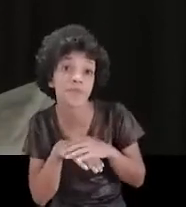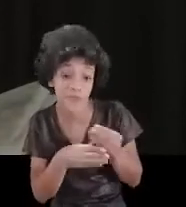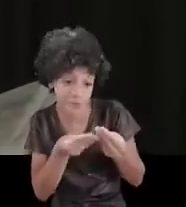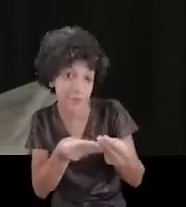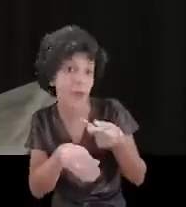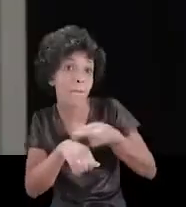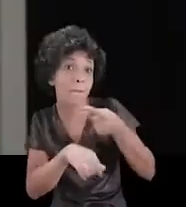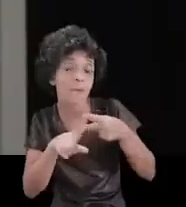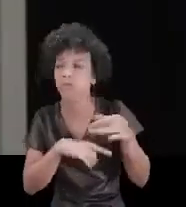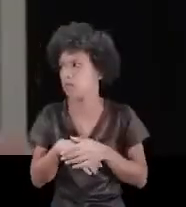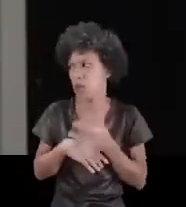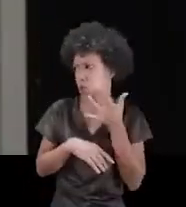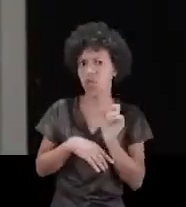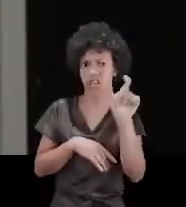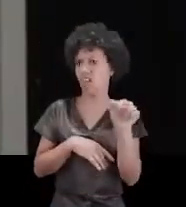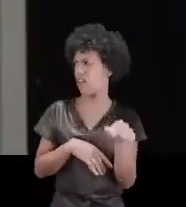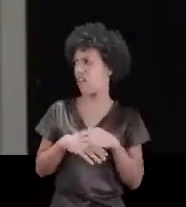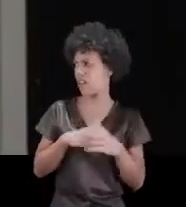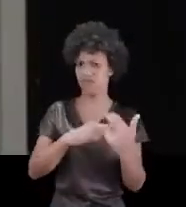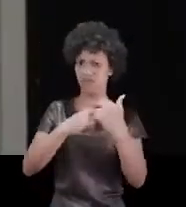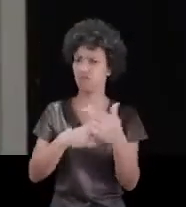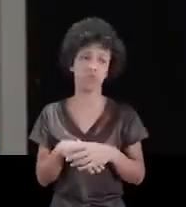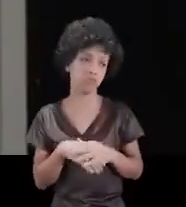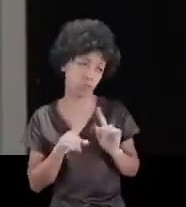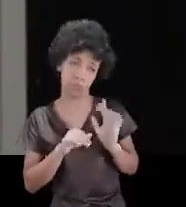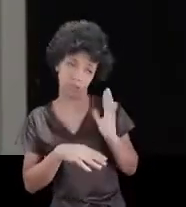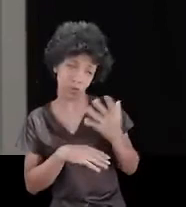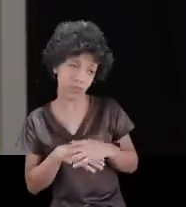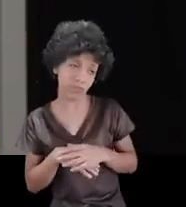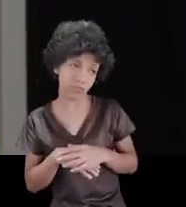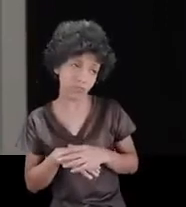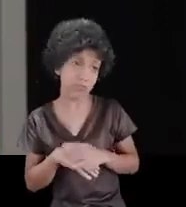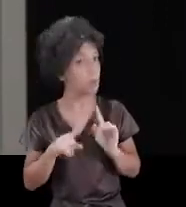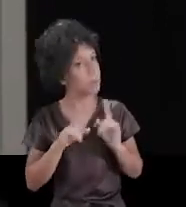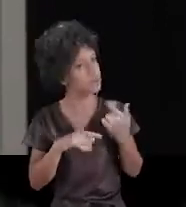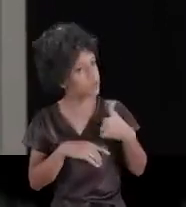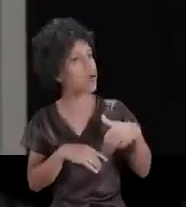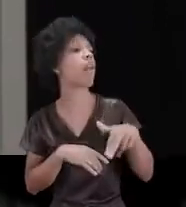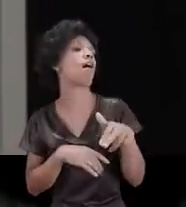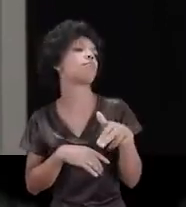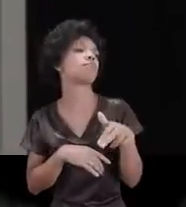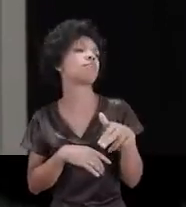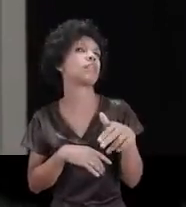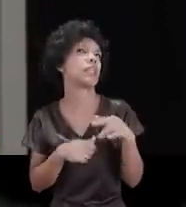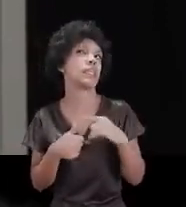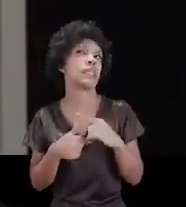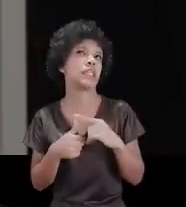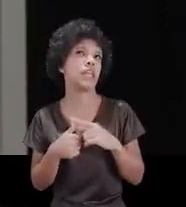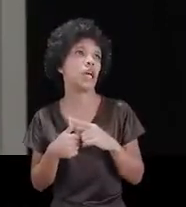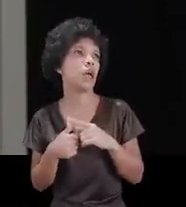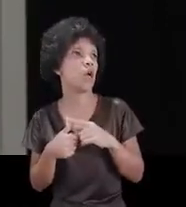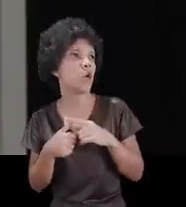nessa pessoa não sei quem é esse cara mas acontece mas eu vou lá aí eu tenho que levar o